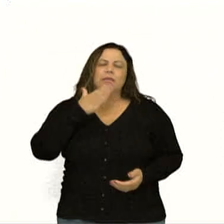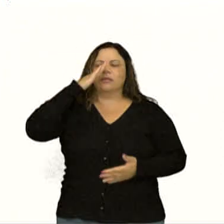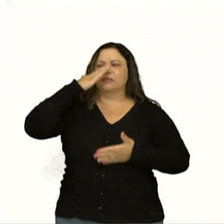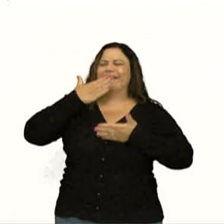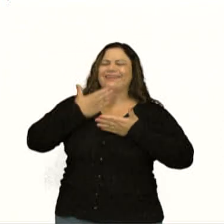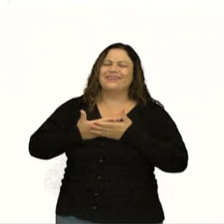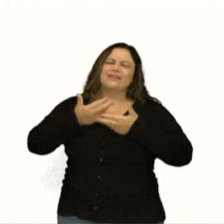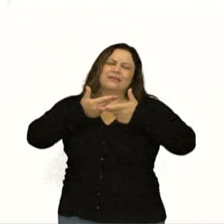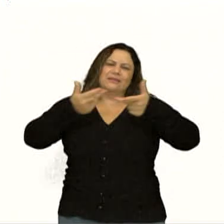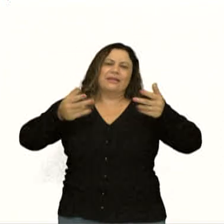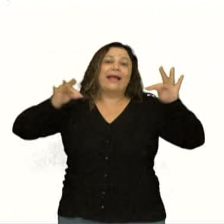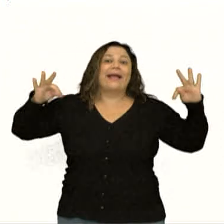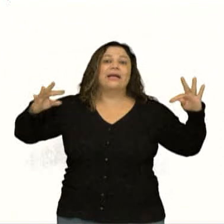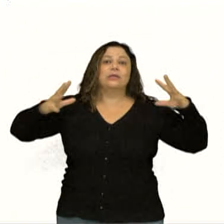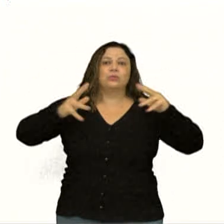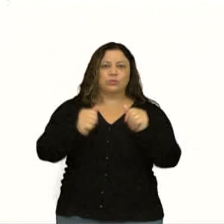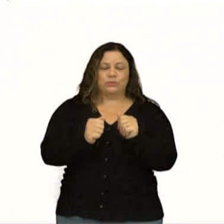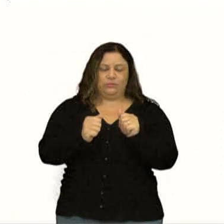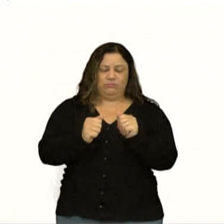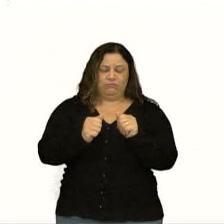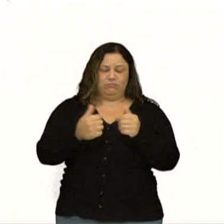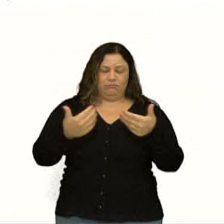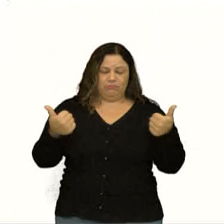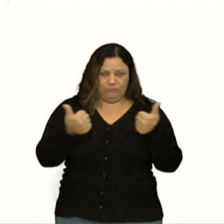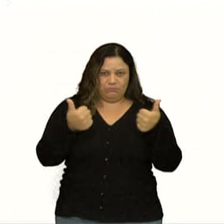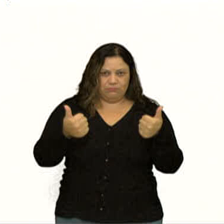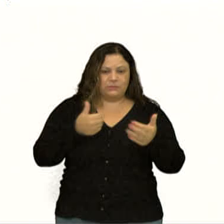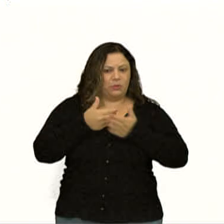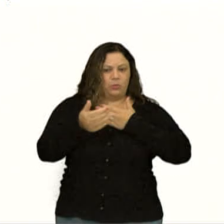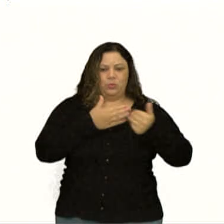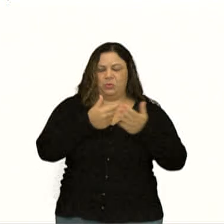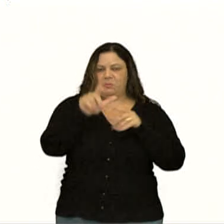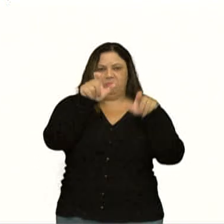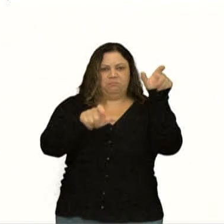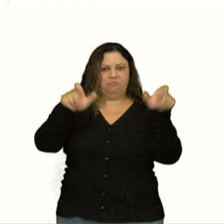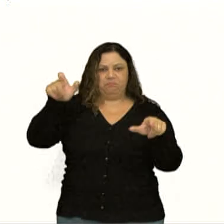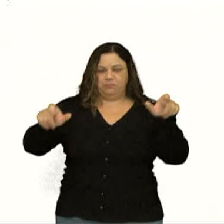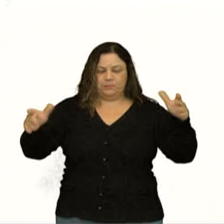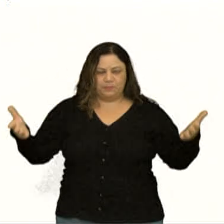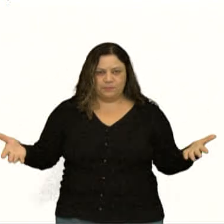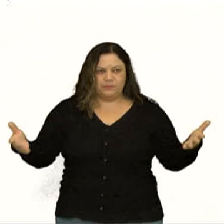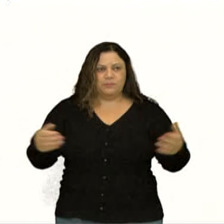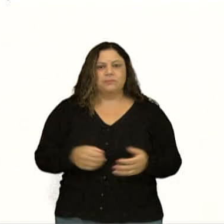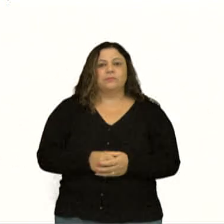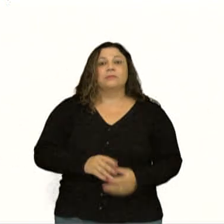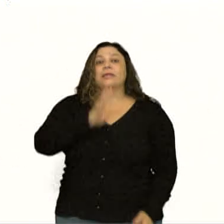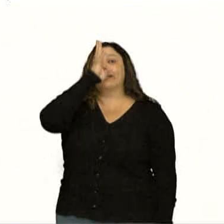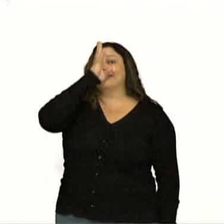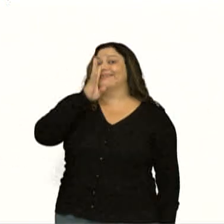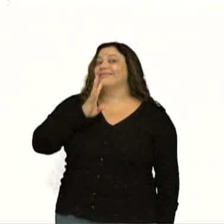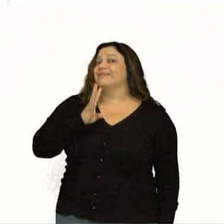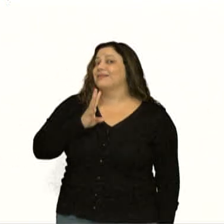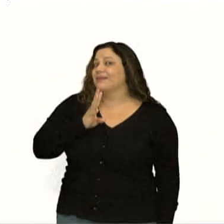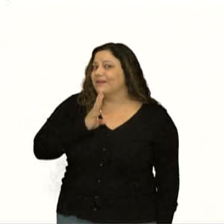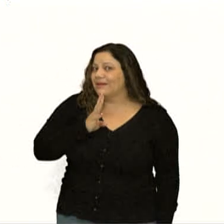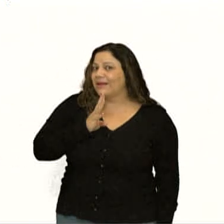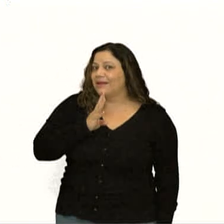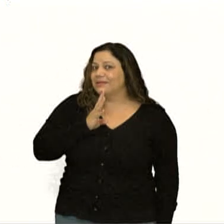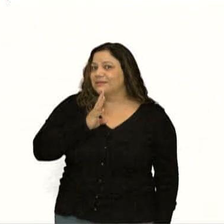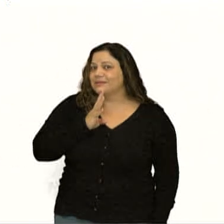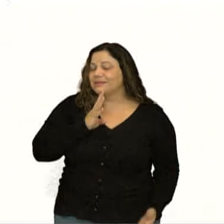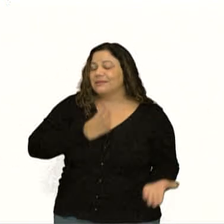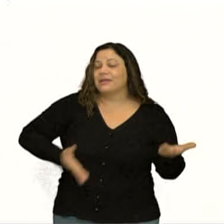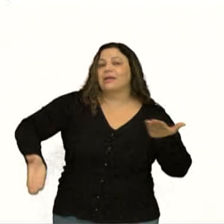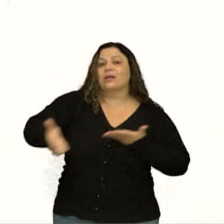nada. Toda, para qualquer um. A educação deve ser gratuita, pelo menos a correspondente ao